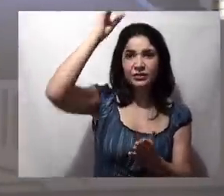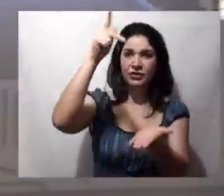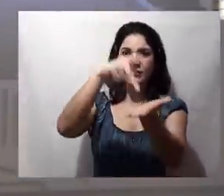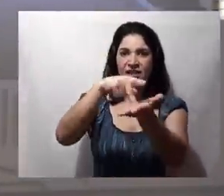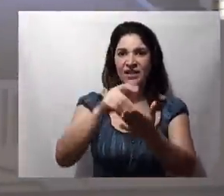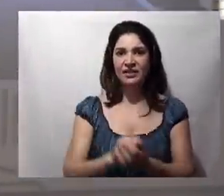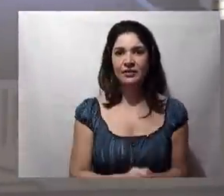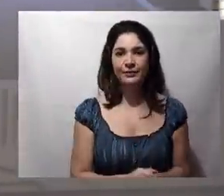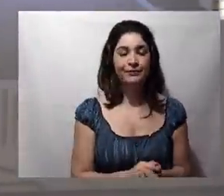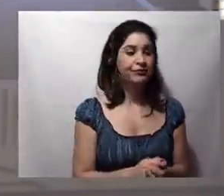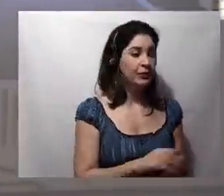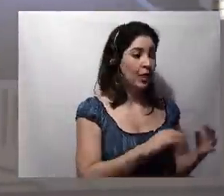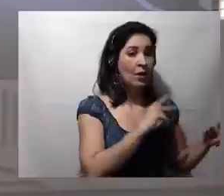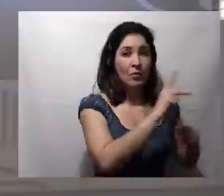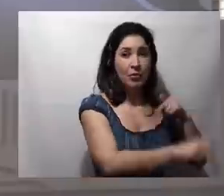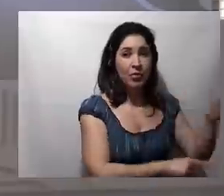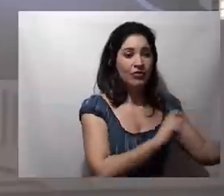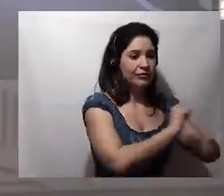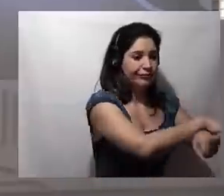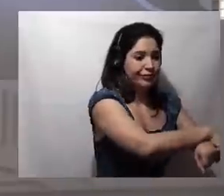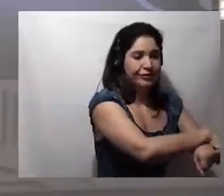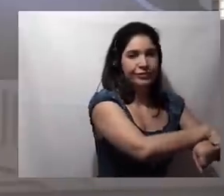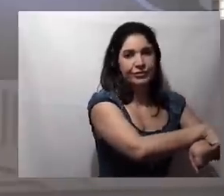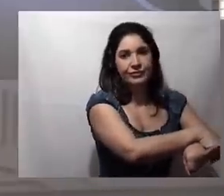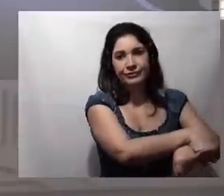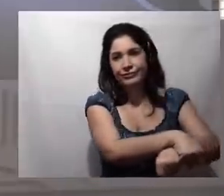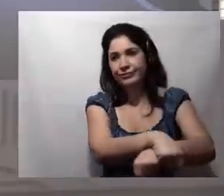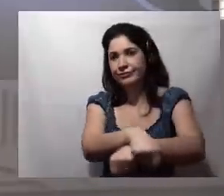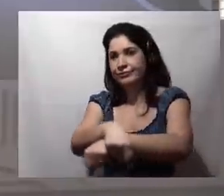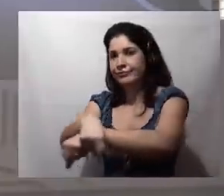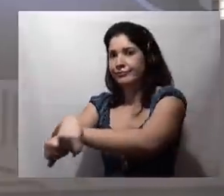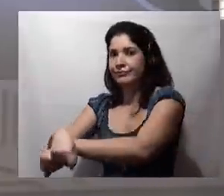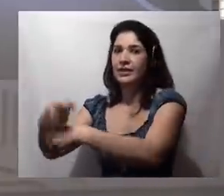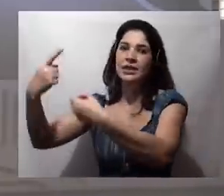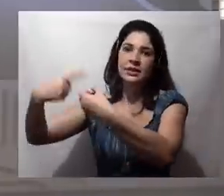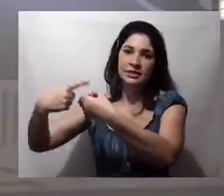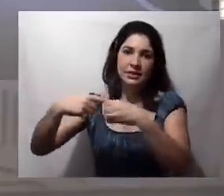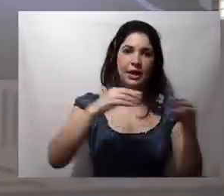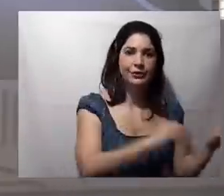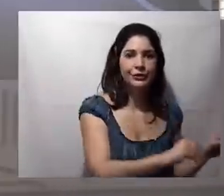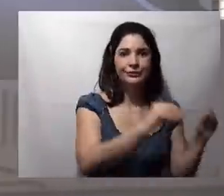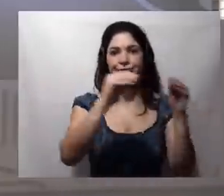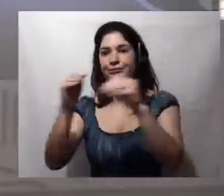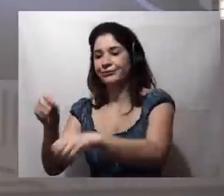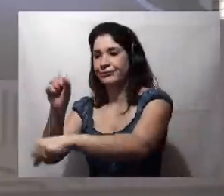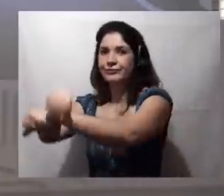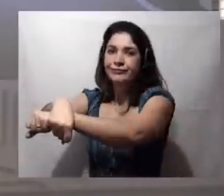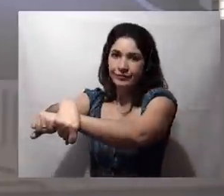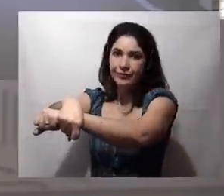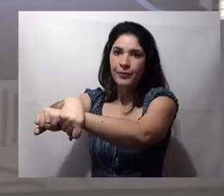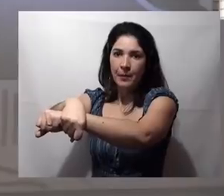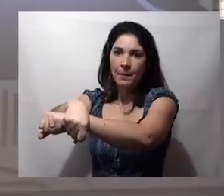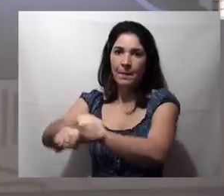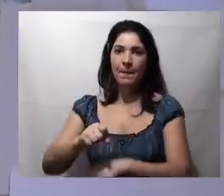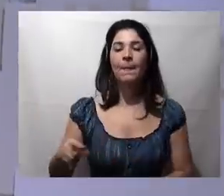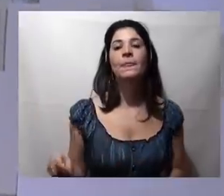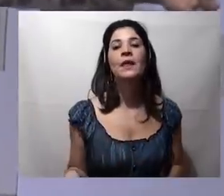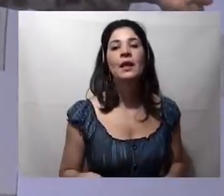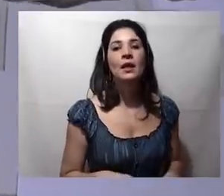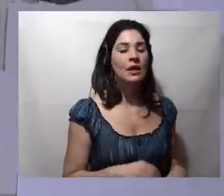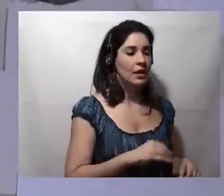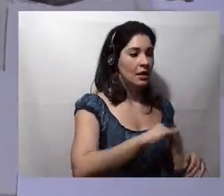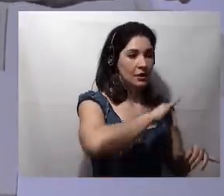já foi todo mundo embora para jerusalém você lê jeremias e chora porque tudo foi levar tudo tudo tudo